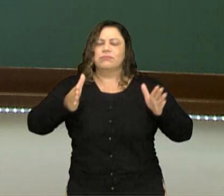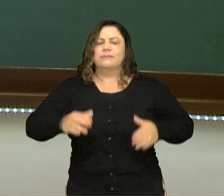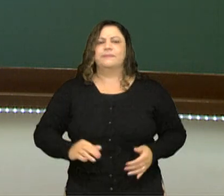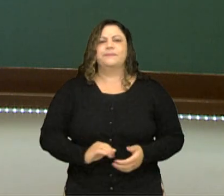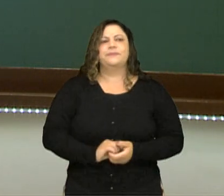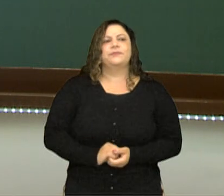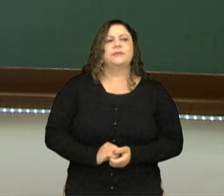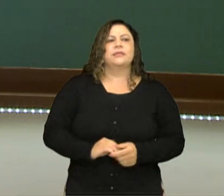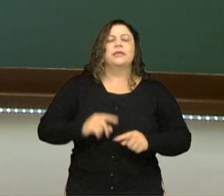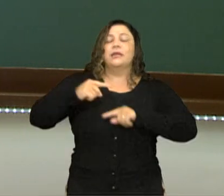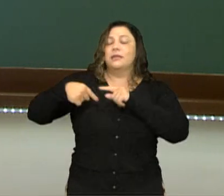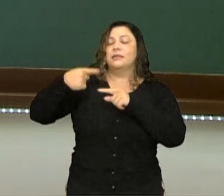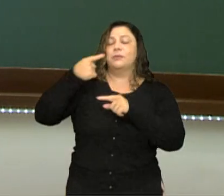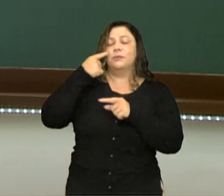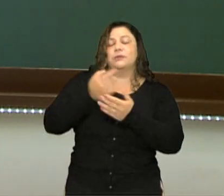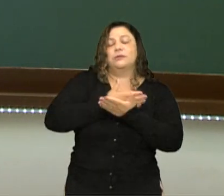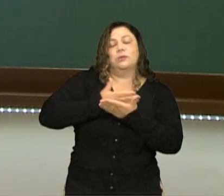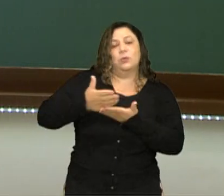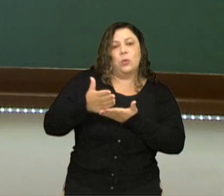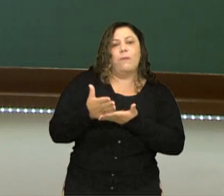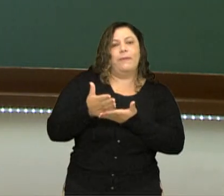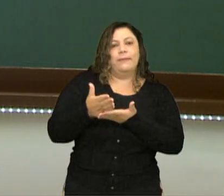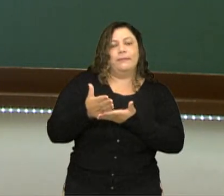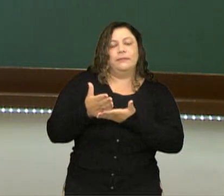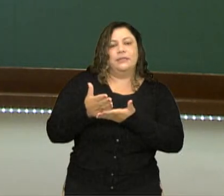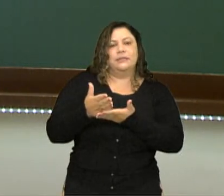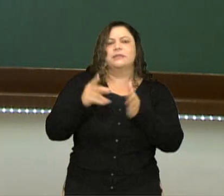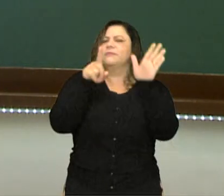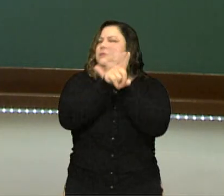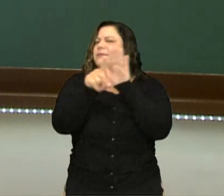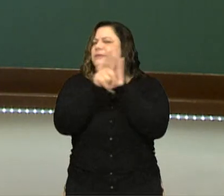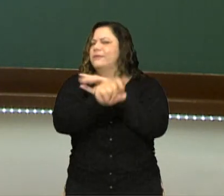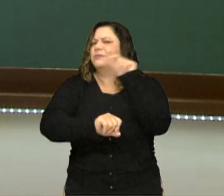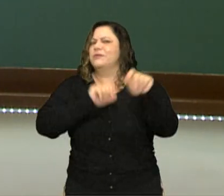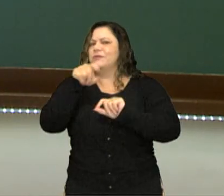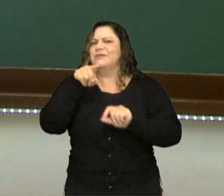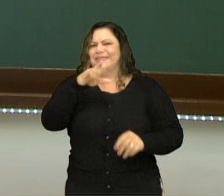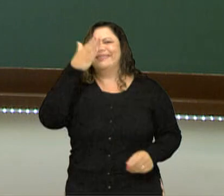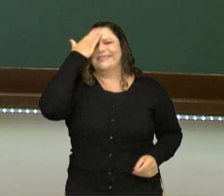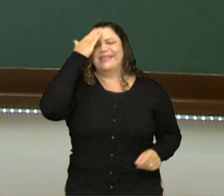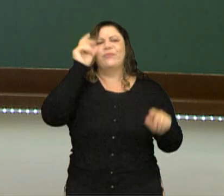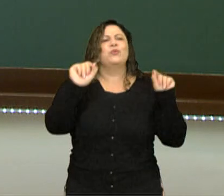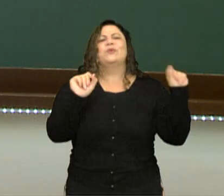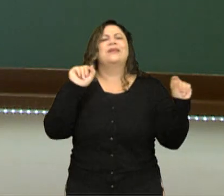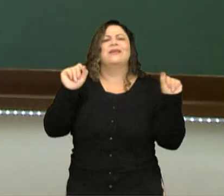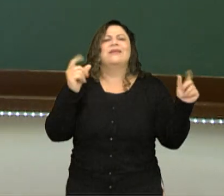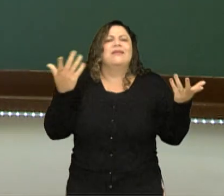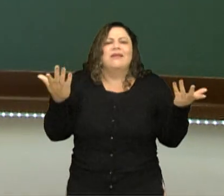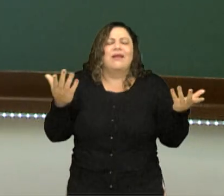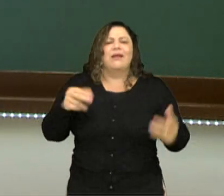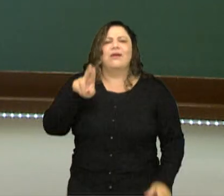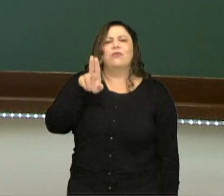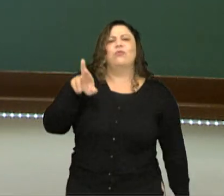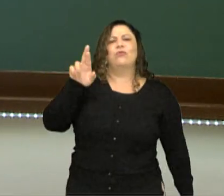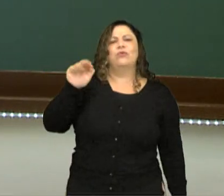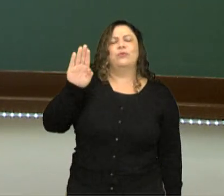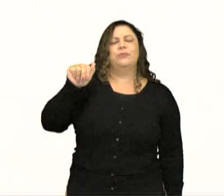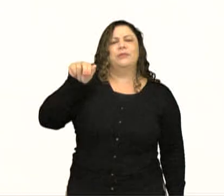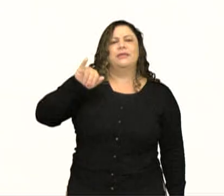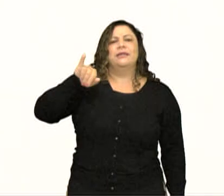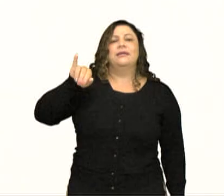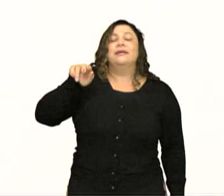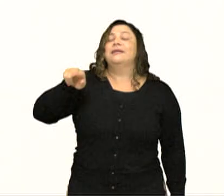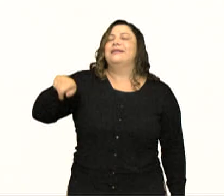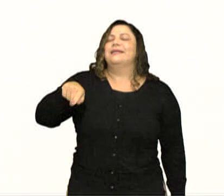E aí a gente começa ali perguntando para vocês. Você sabe o que é urbanização? Quando eu uso essa palavra, esse termo, ou quando